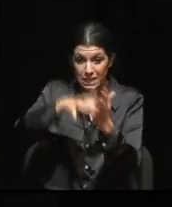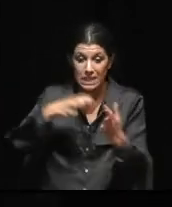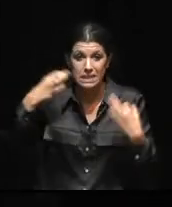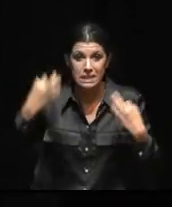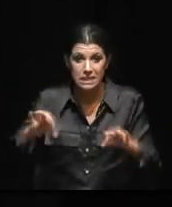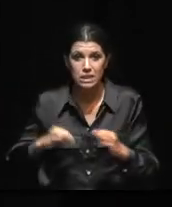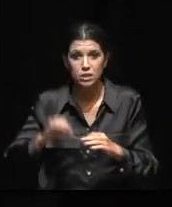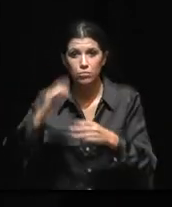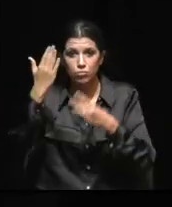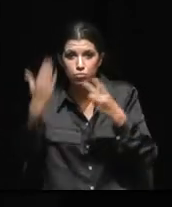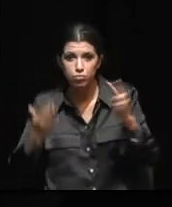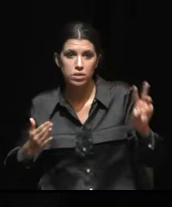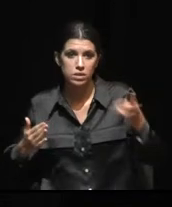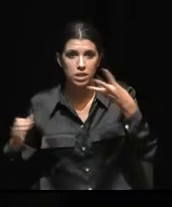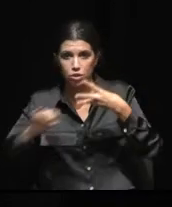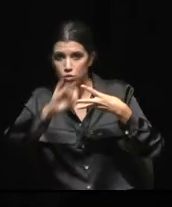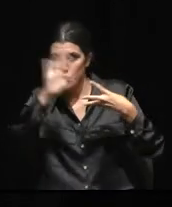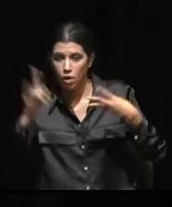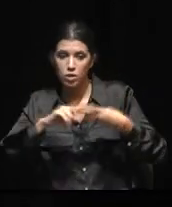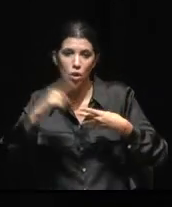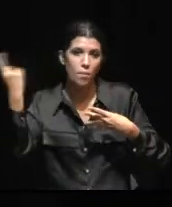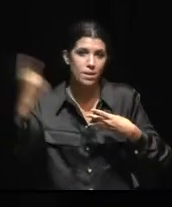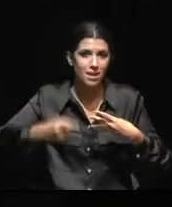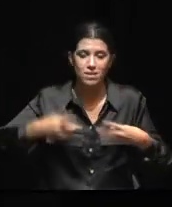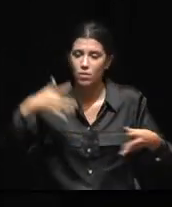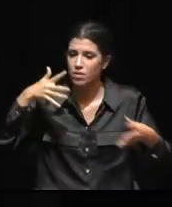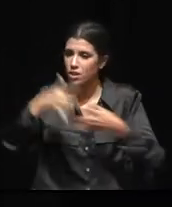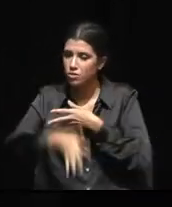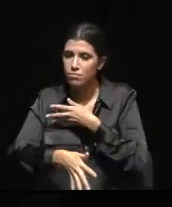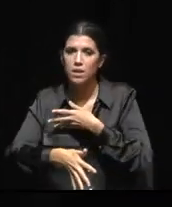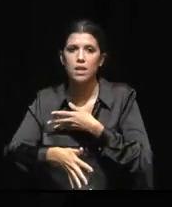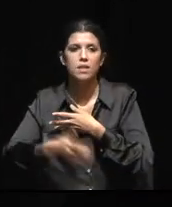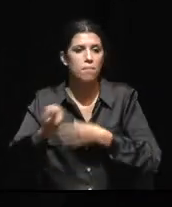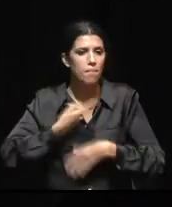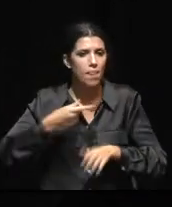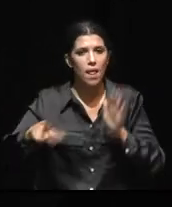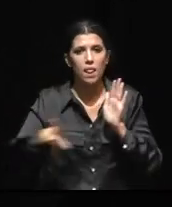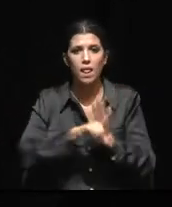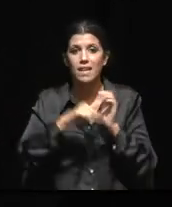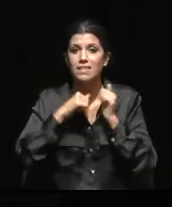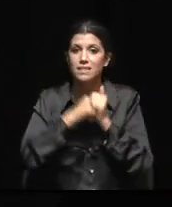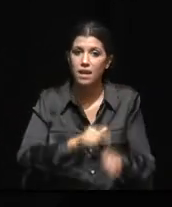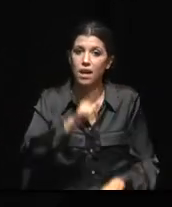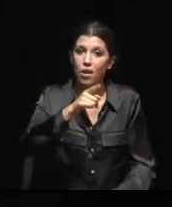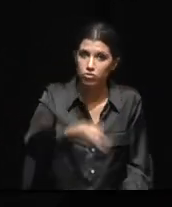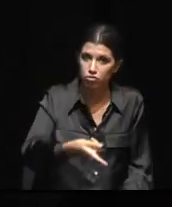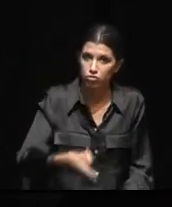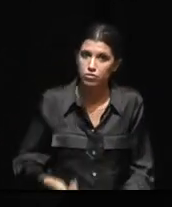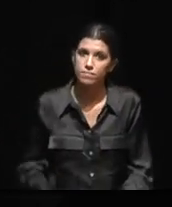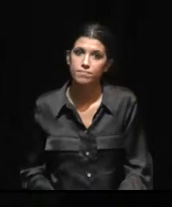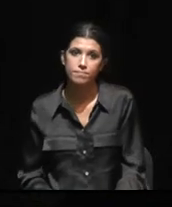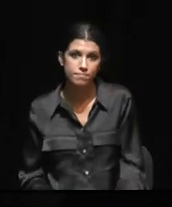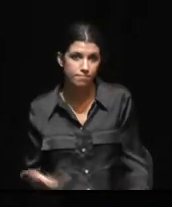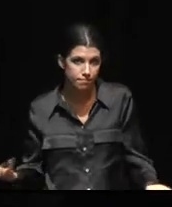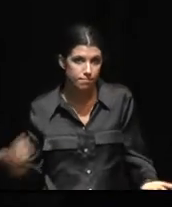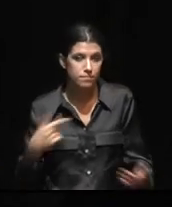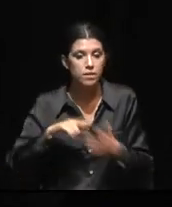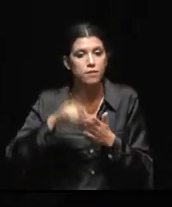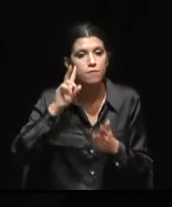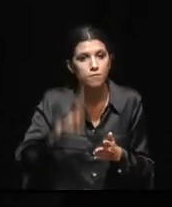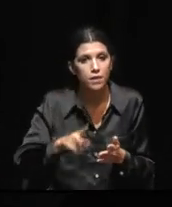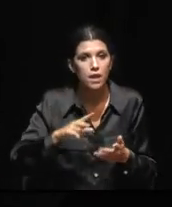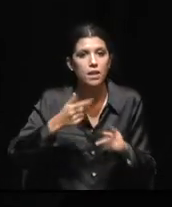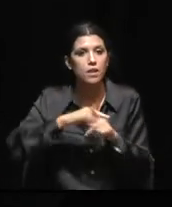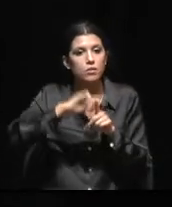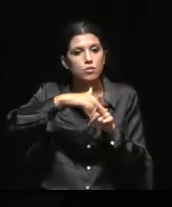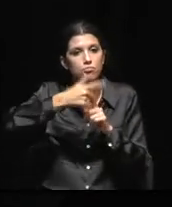princípios Claros um por obrigação transparência e de legalidade que é a seguinte reveja e regularize com